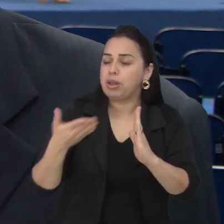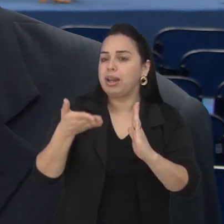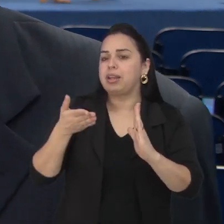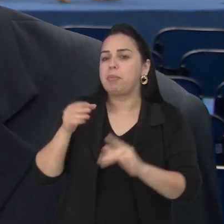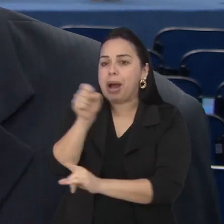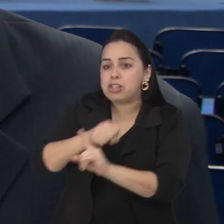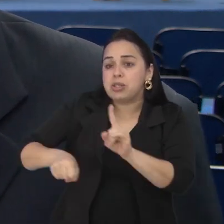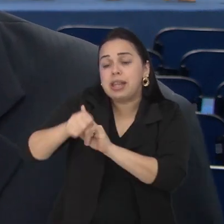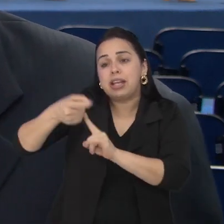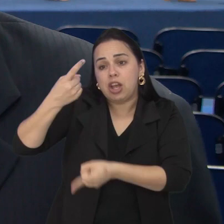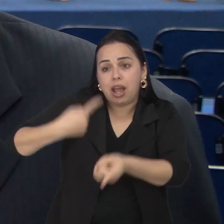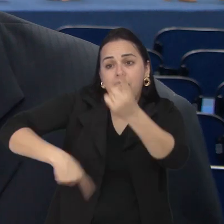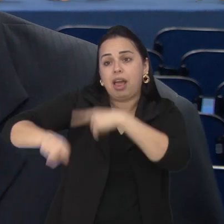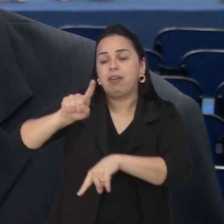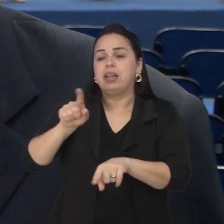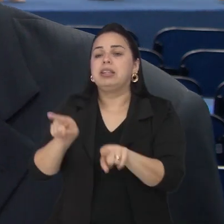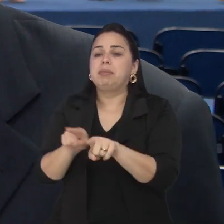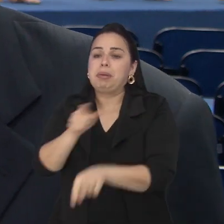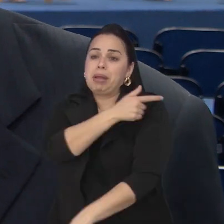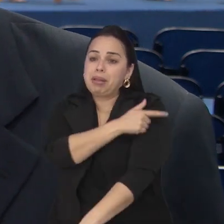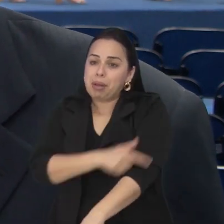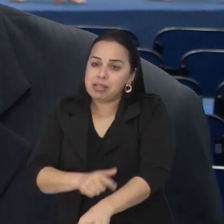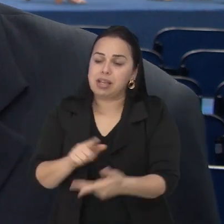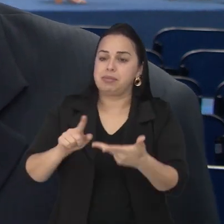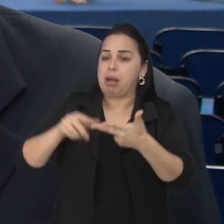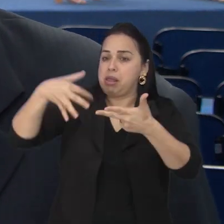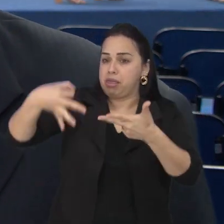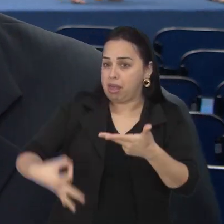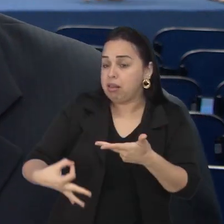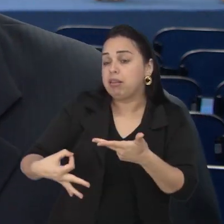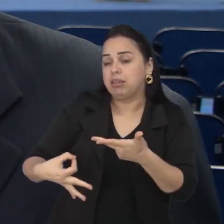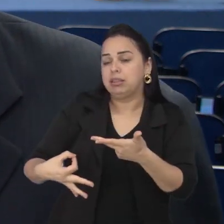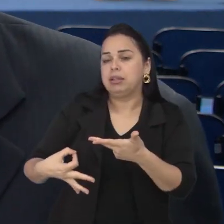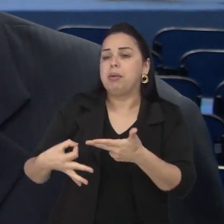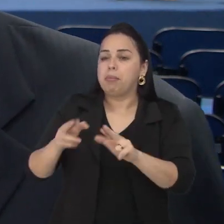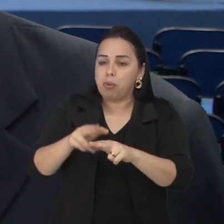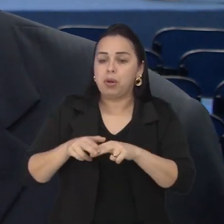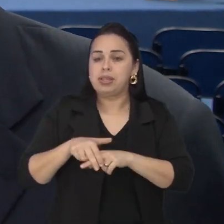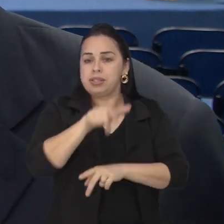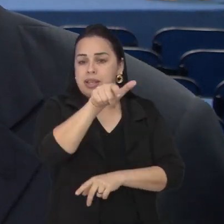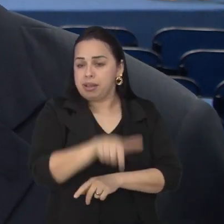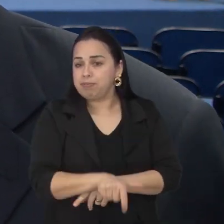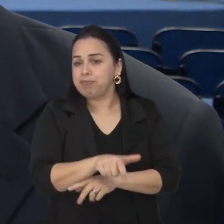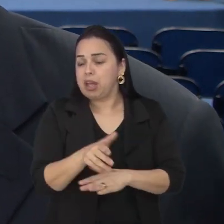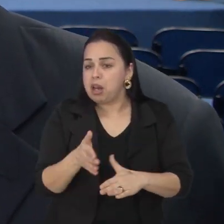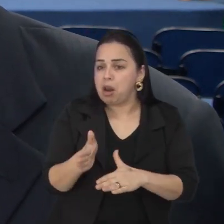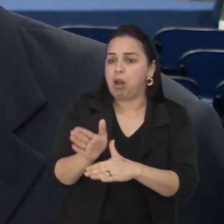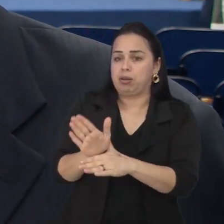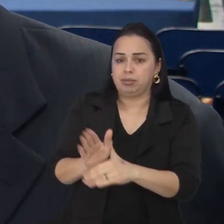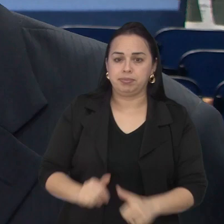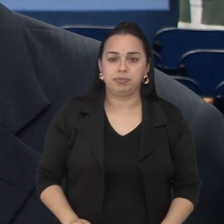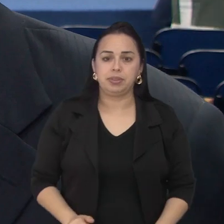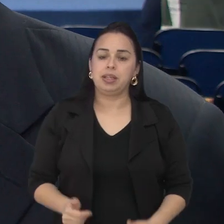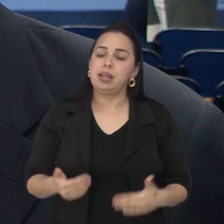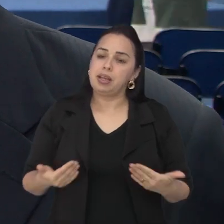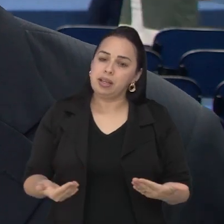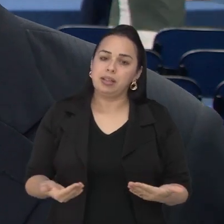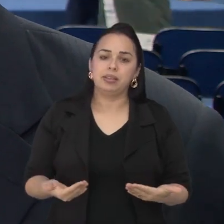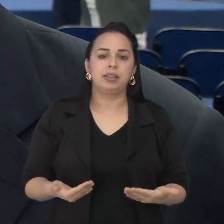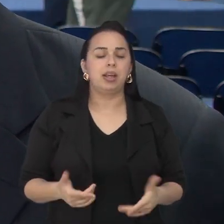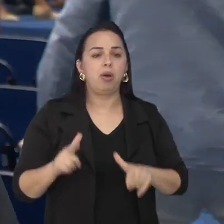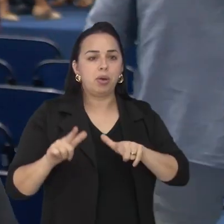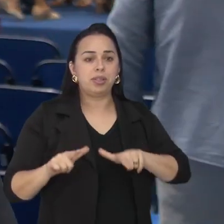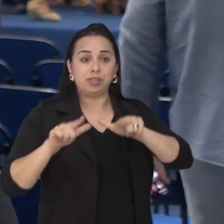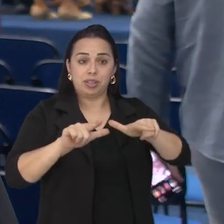para que nós possamos ter uma sociedade cada vez mais educada, mais justa. Né, então, é bastante significativo isso para a comunidade evangélica.